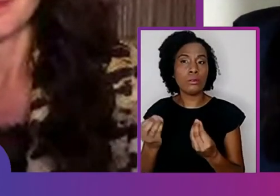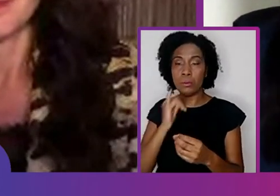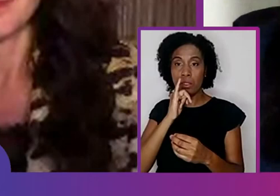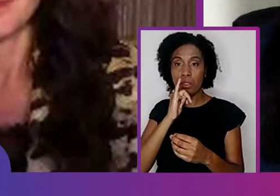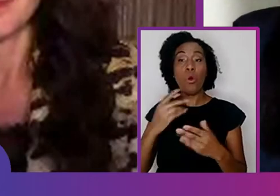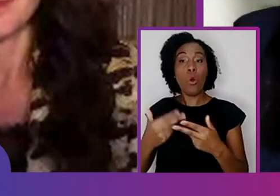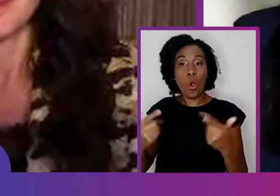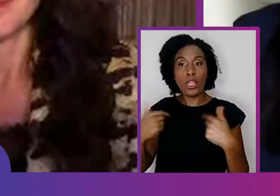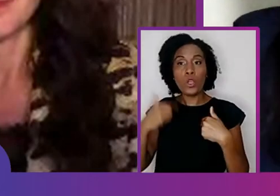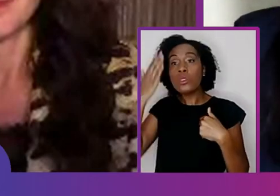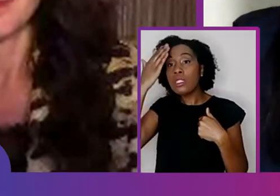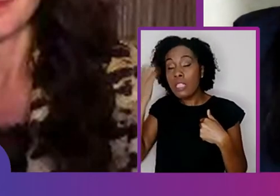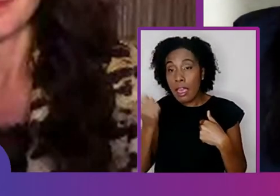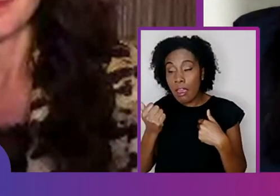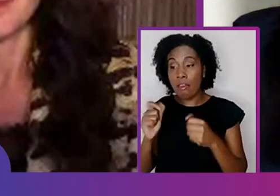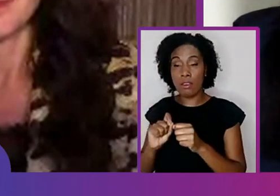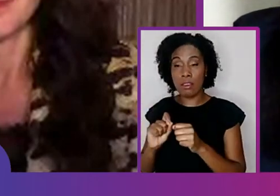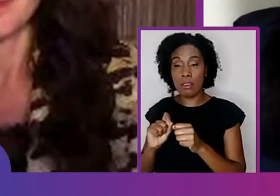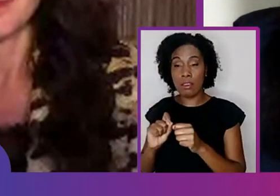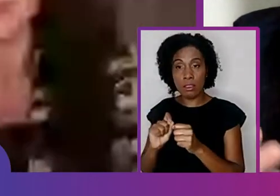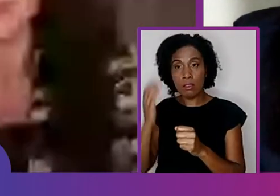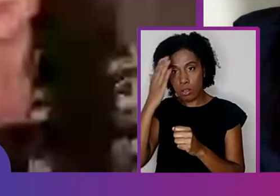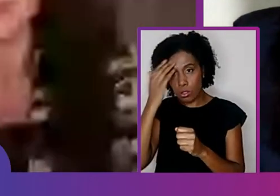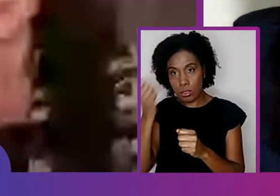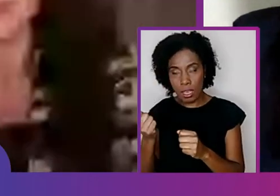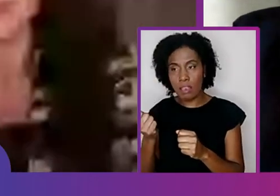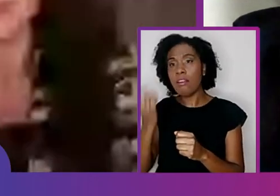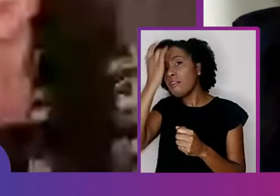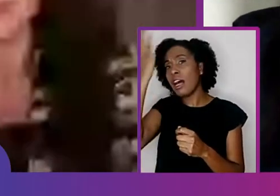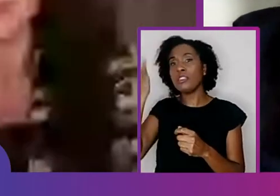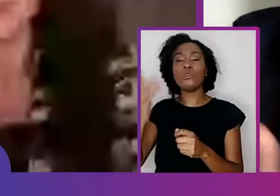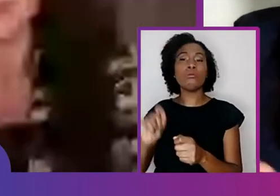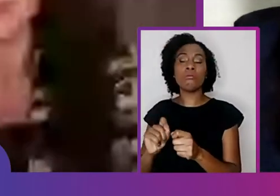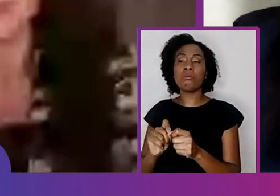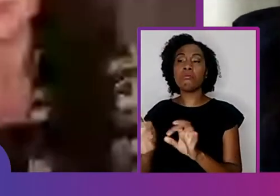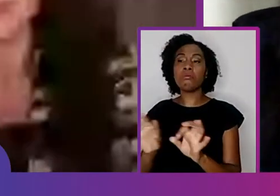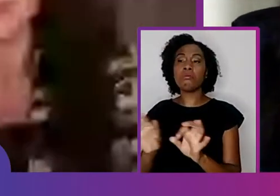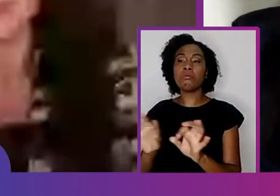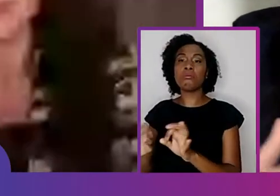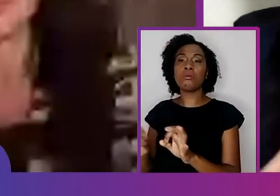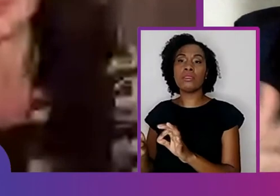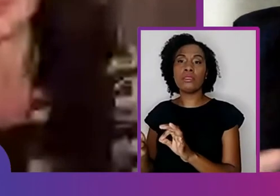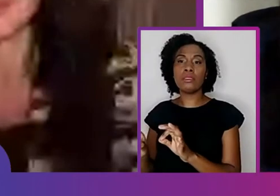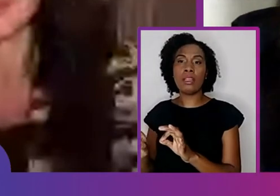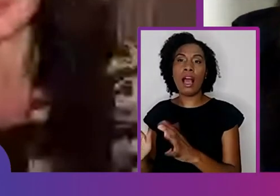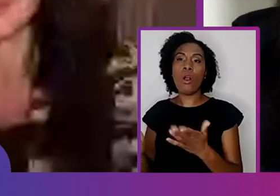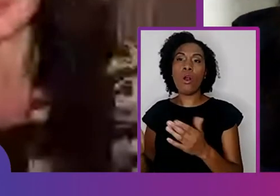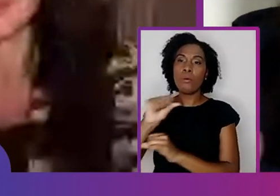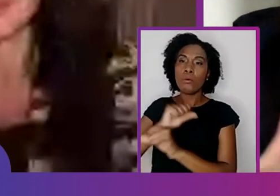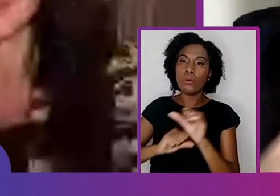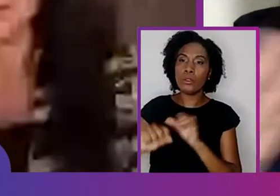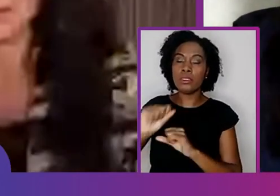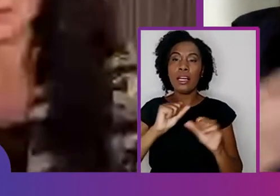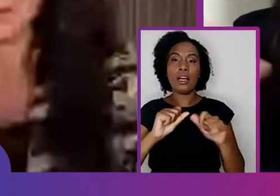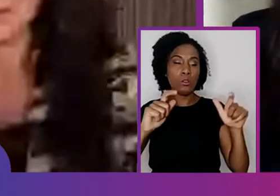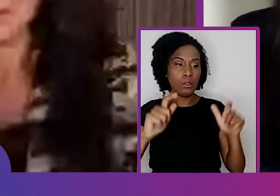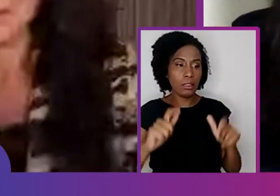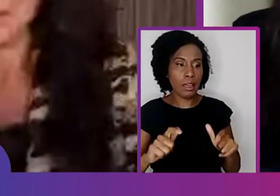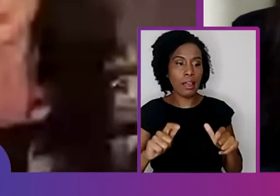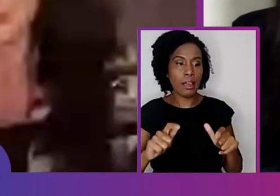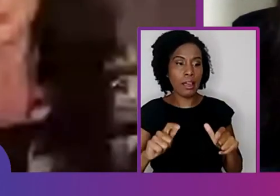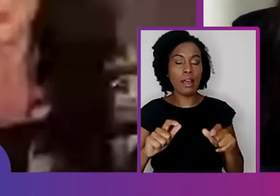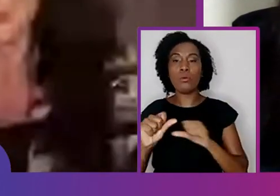sofro para fazer. Elas são automáticas. Então, se eu tenho que mudar o ambiente, mudar o meio, mudar o instrumento, eu vou ter